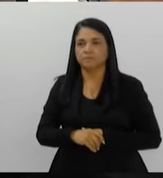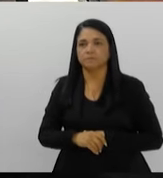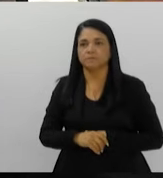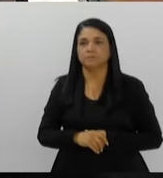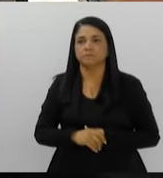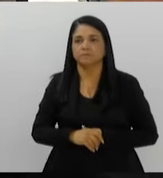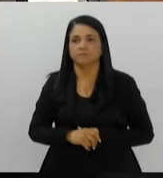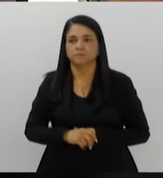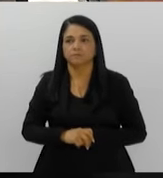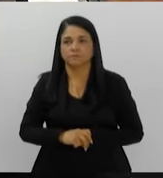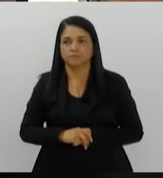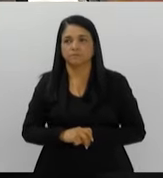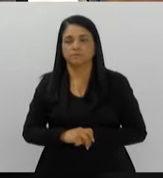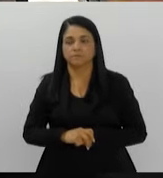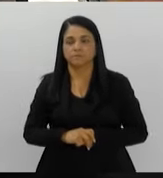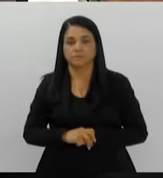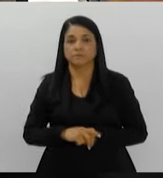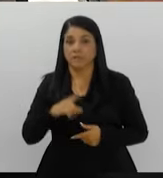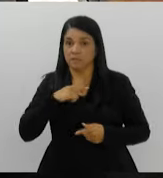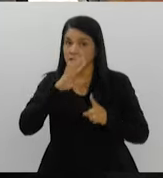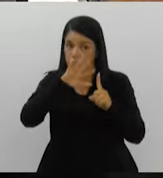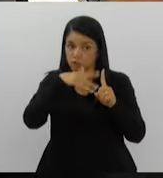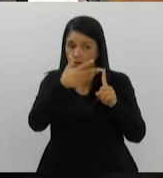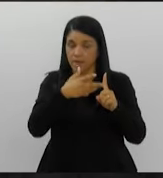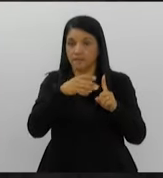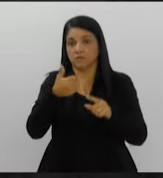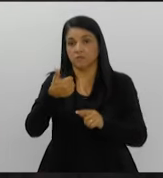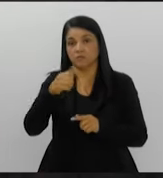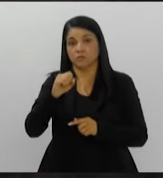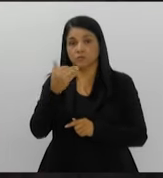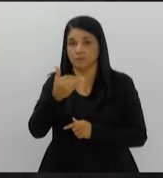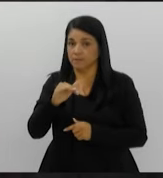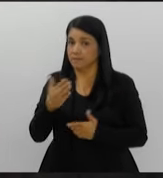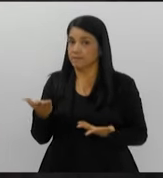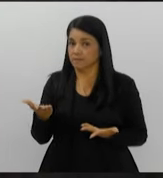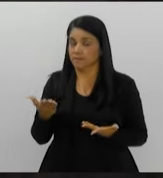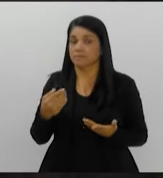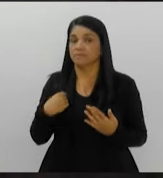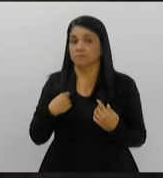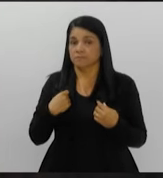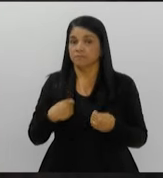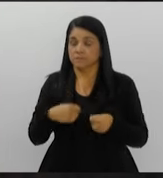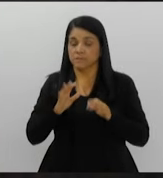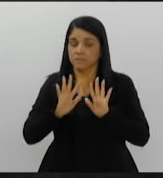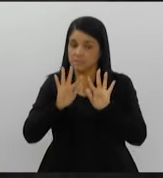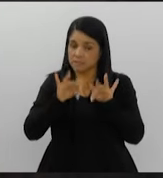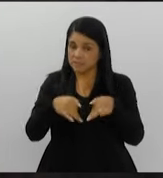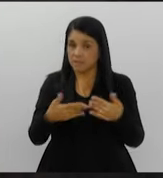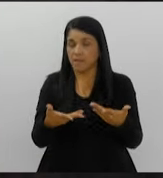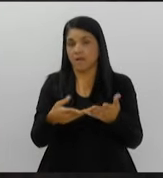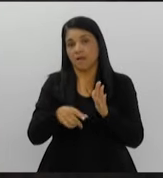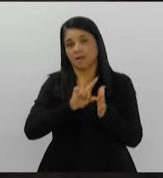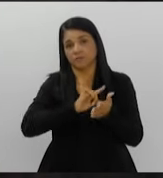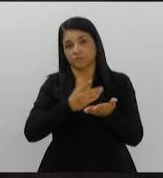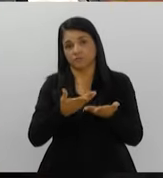sessão solene às 18, teria. 18h30 tem sessão solene, então a gente tem que encerrar antes das